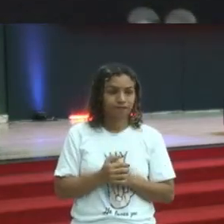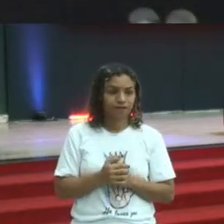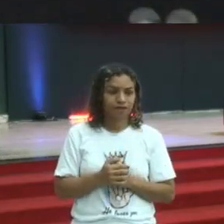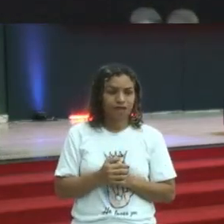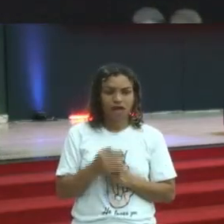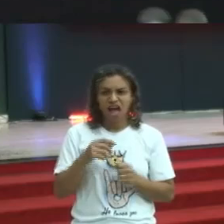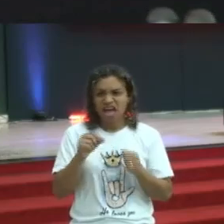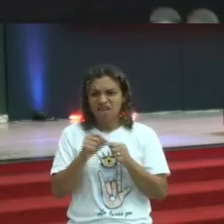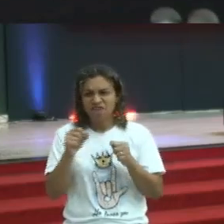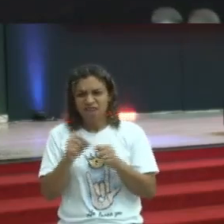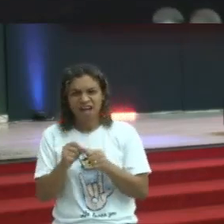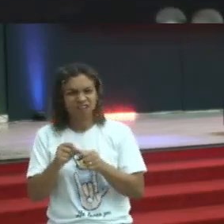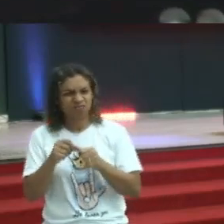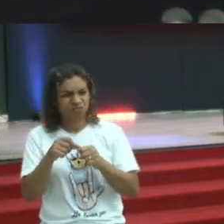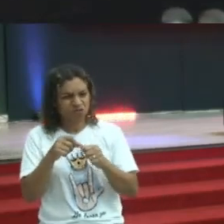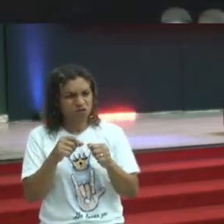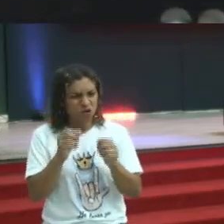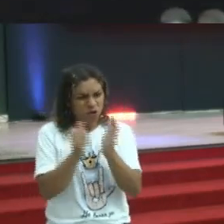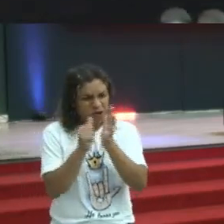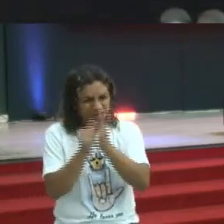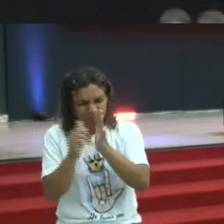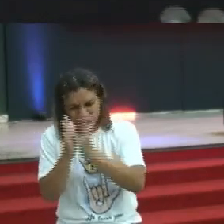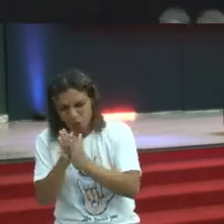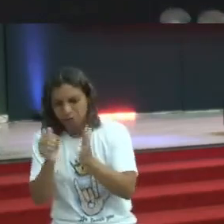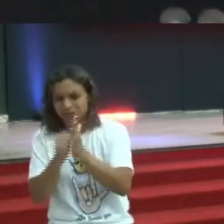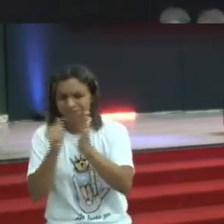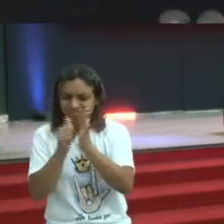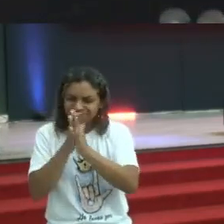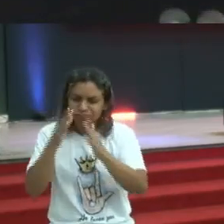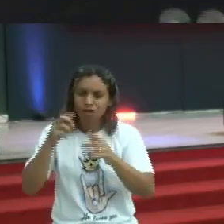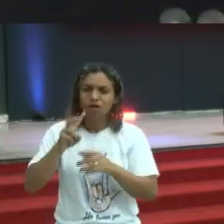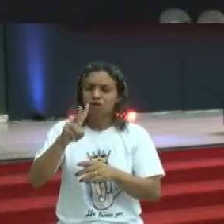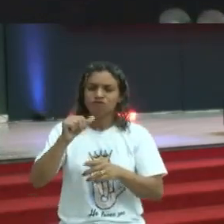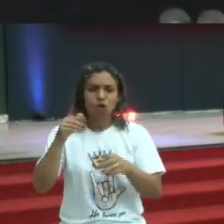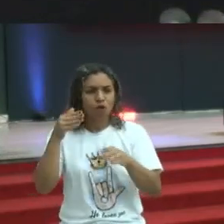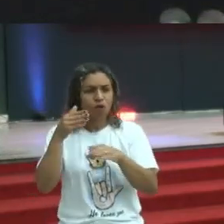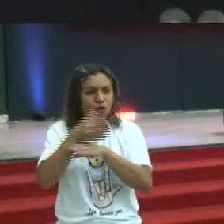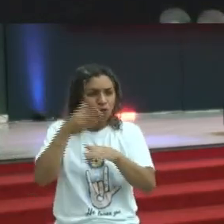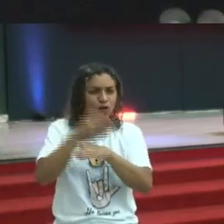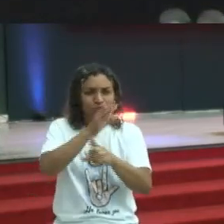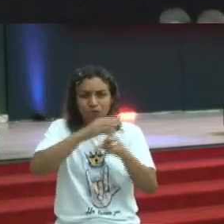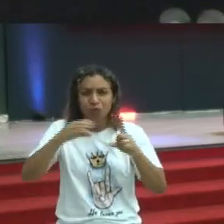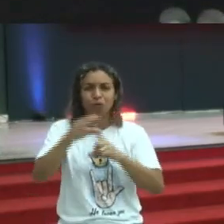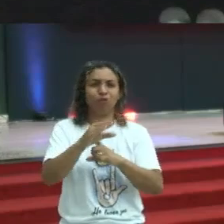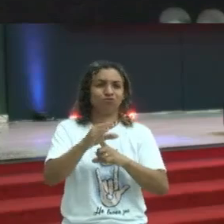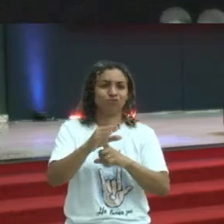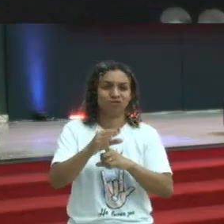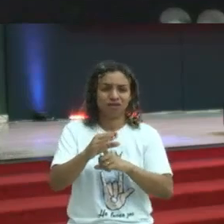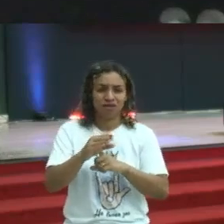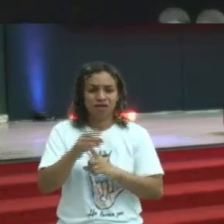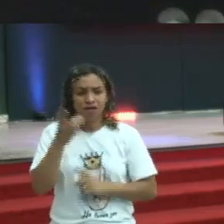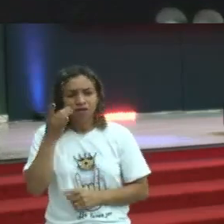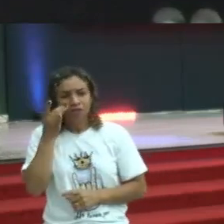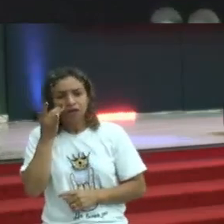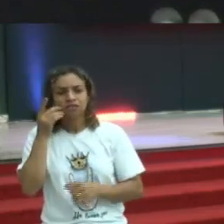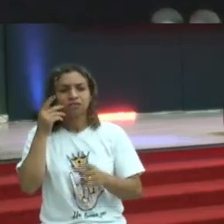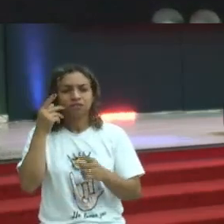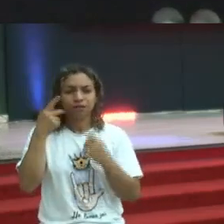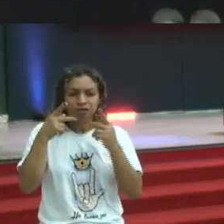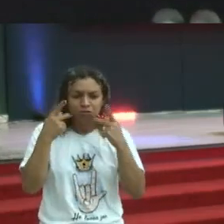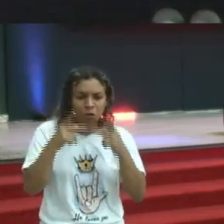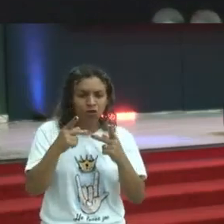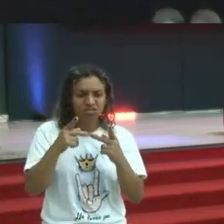Participo de campanhas, vou aos cultos, ouço sermões, leio